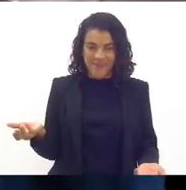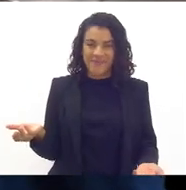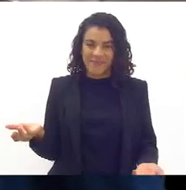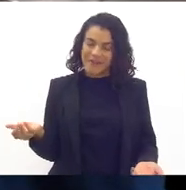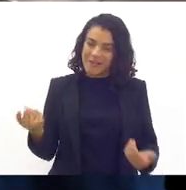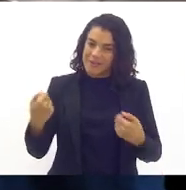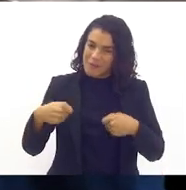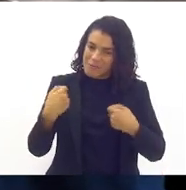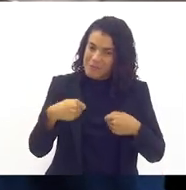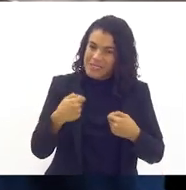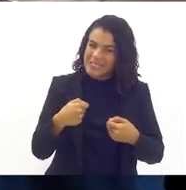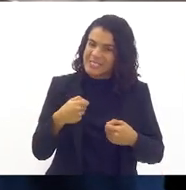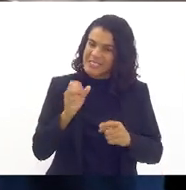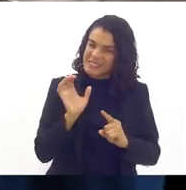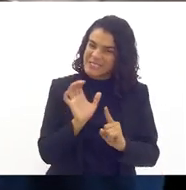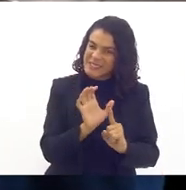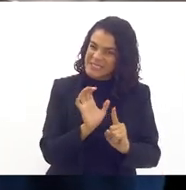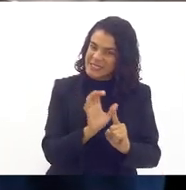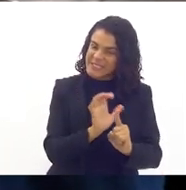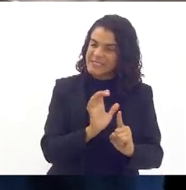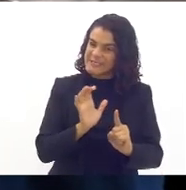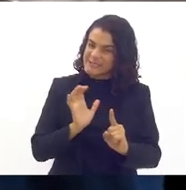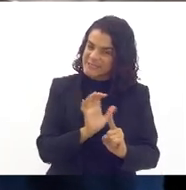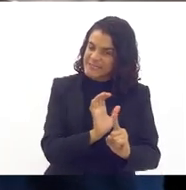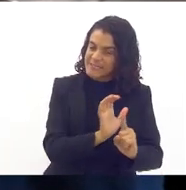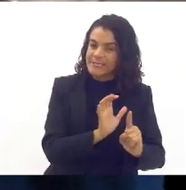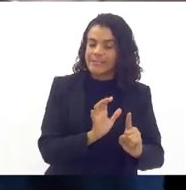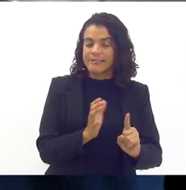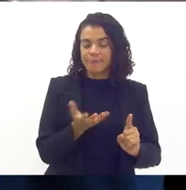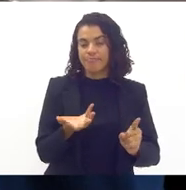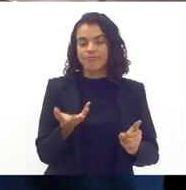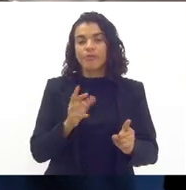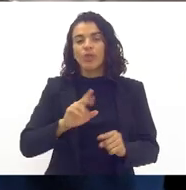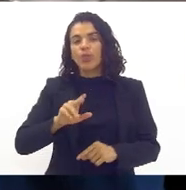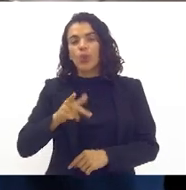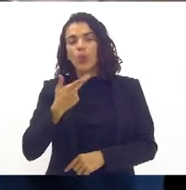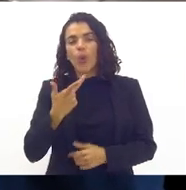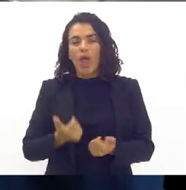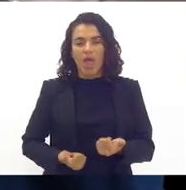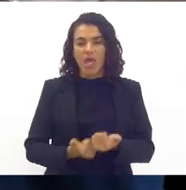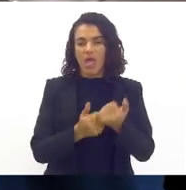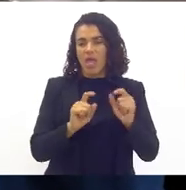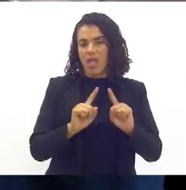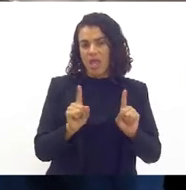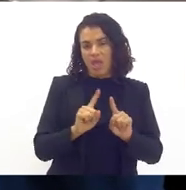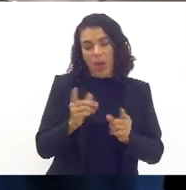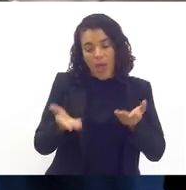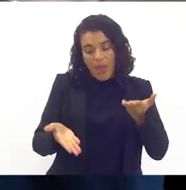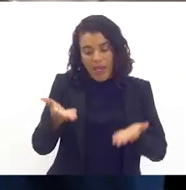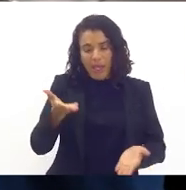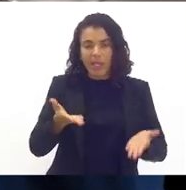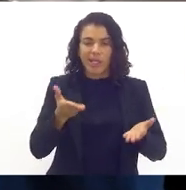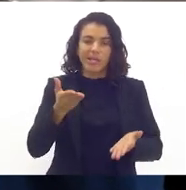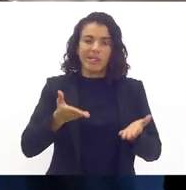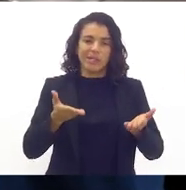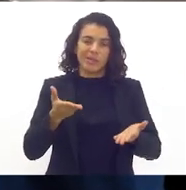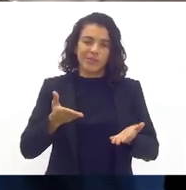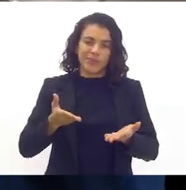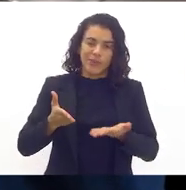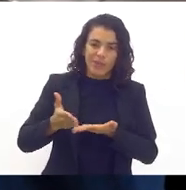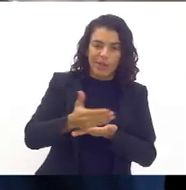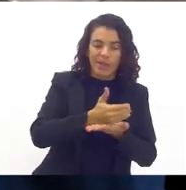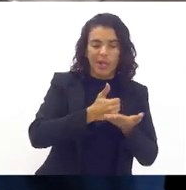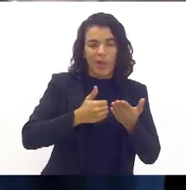tem que ter uma pressão muito grande. E não é a favor, não, é equilíbrio das contas públicas do próprio